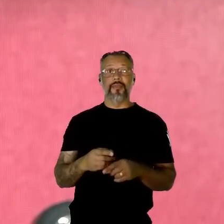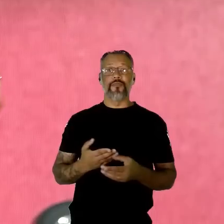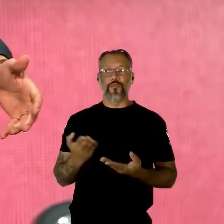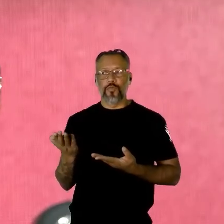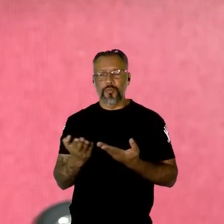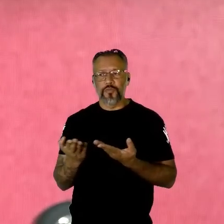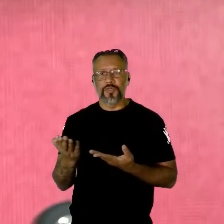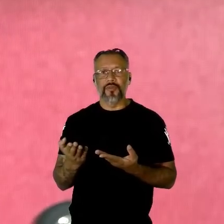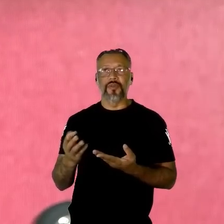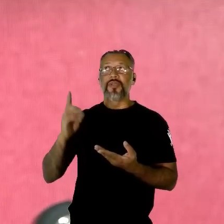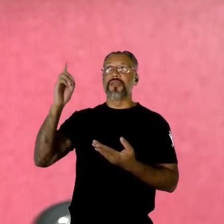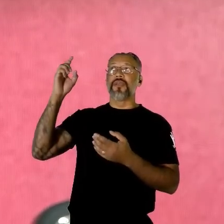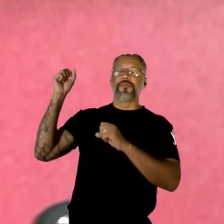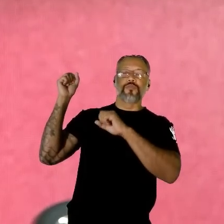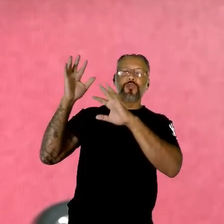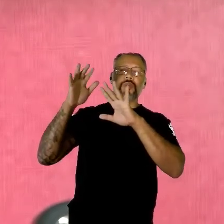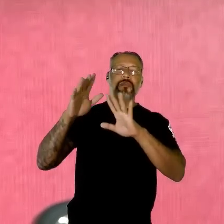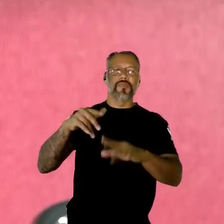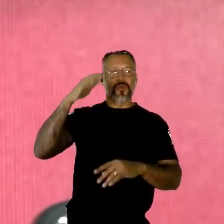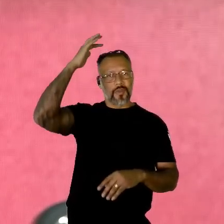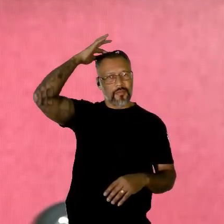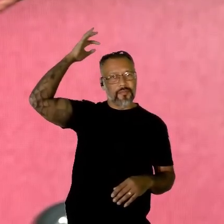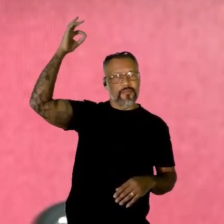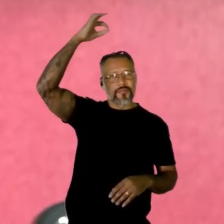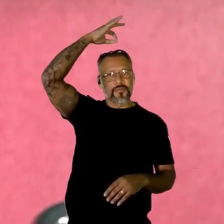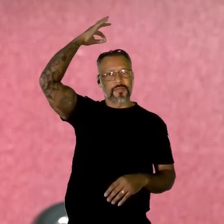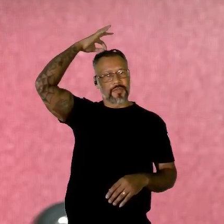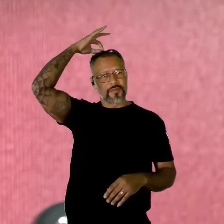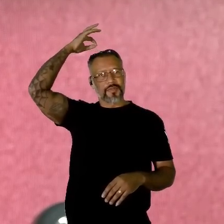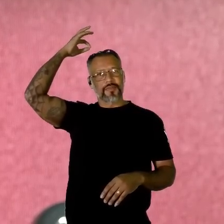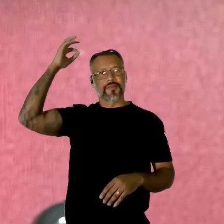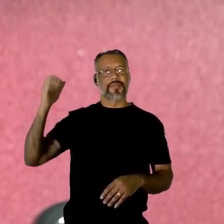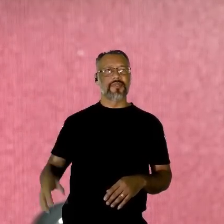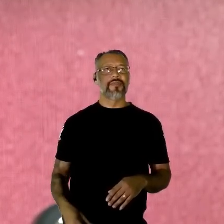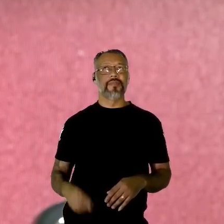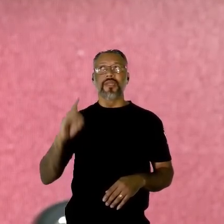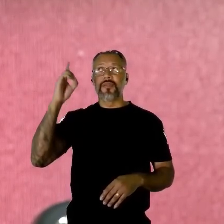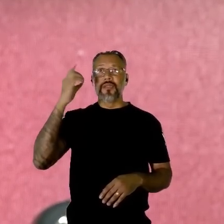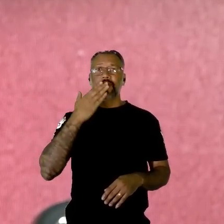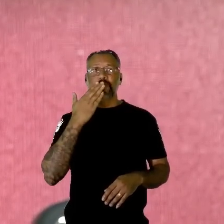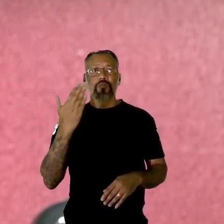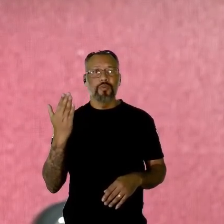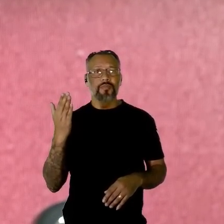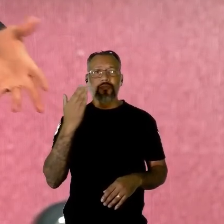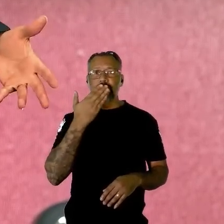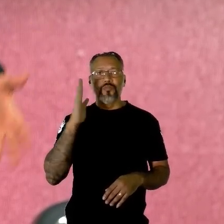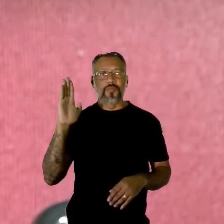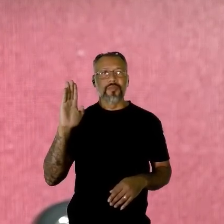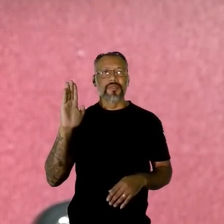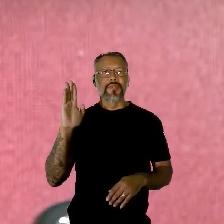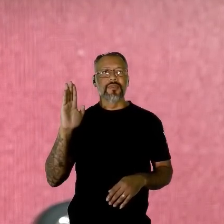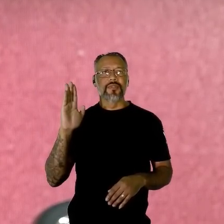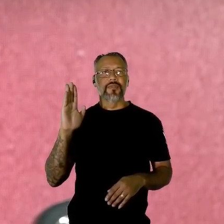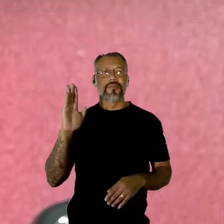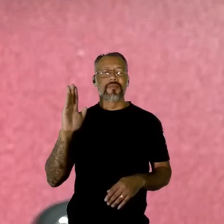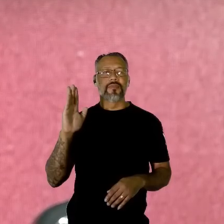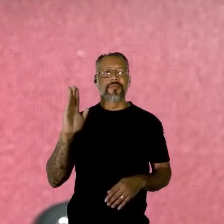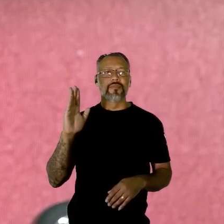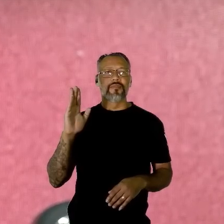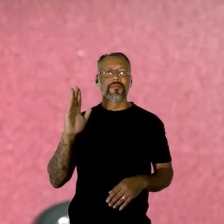há uma promessa e essa promessa contraria tudo porque onde já se viu velho ter